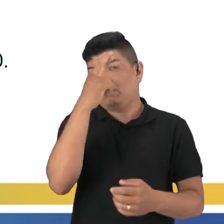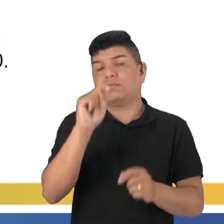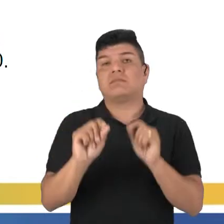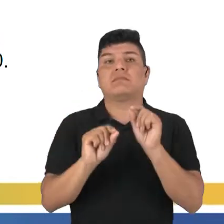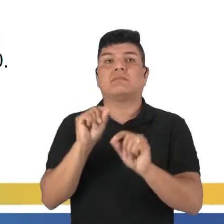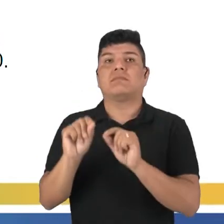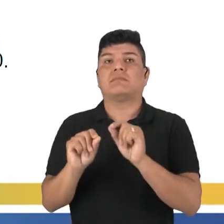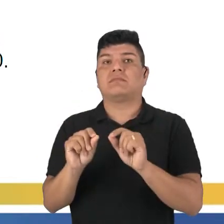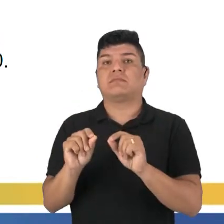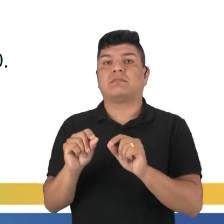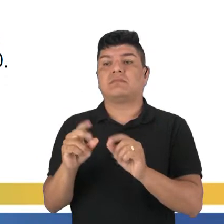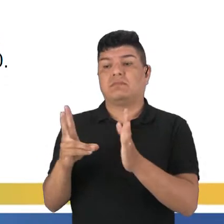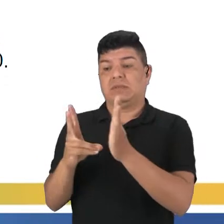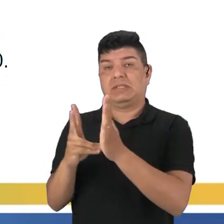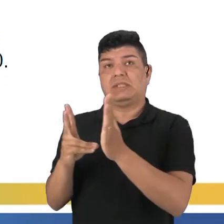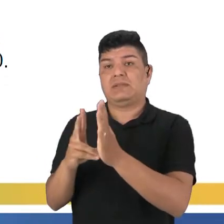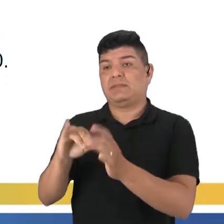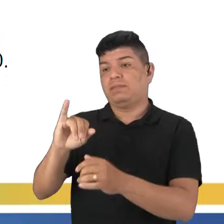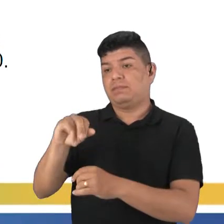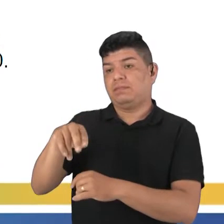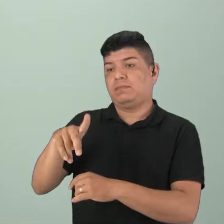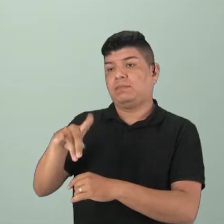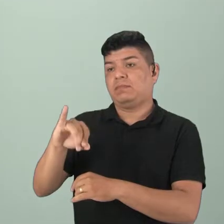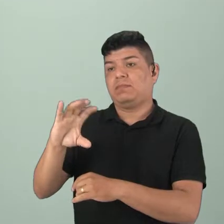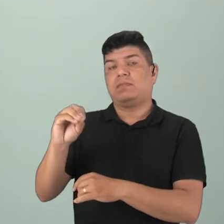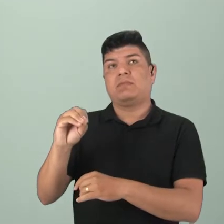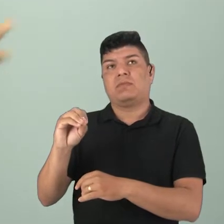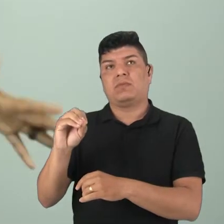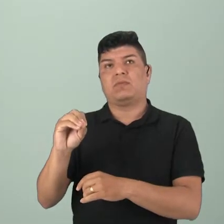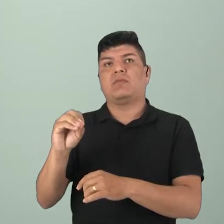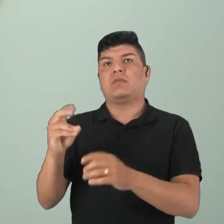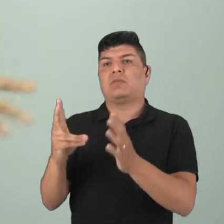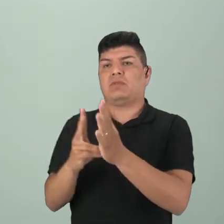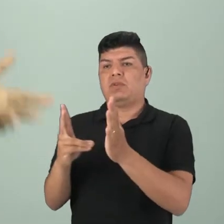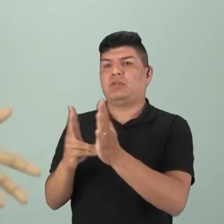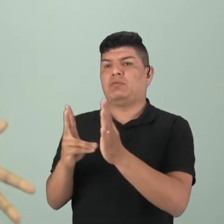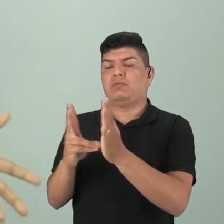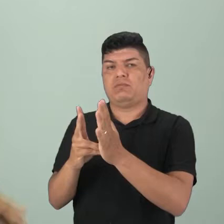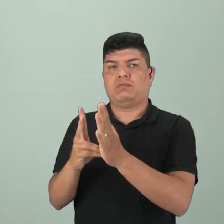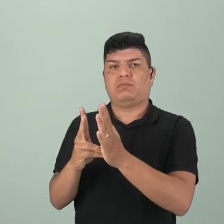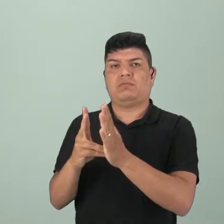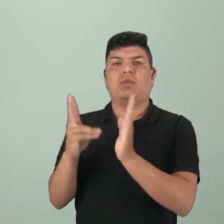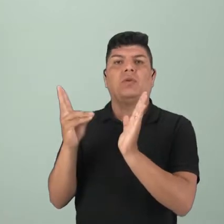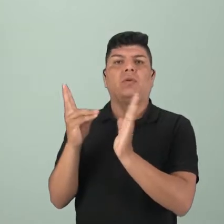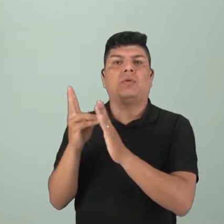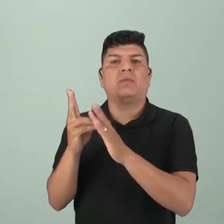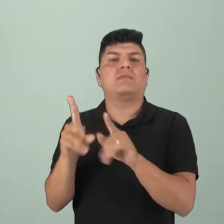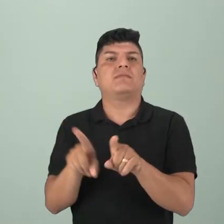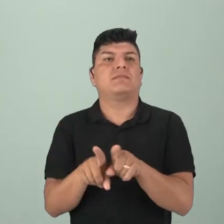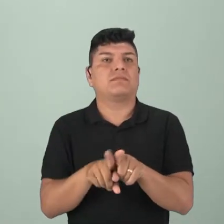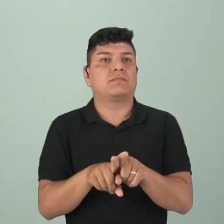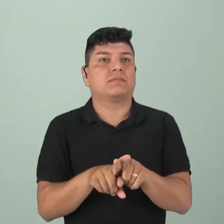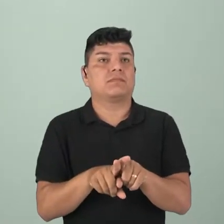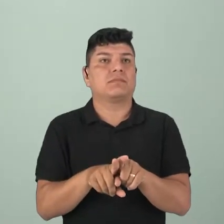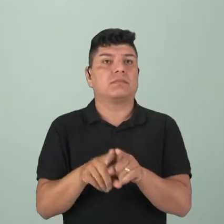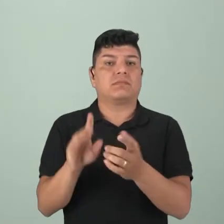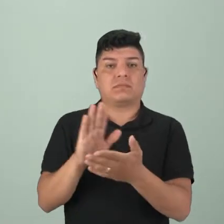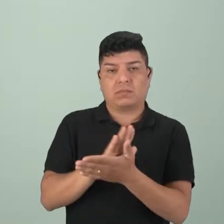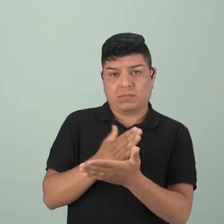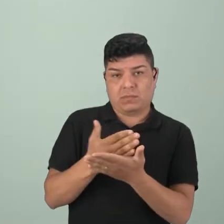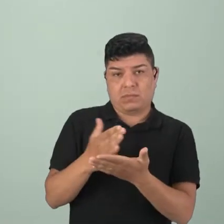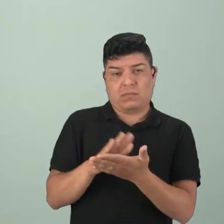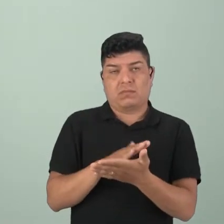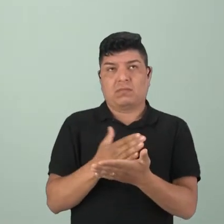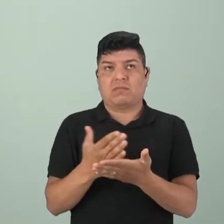que repensar esse termo índio, Porque durante muito tempo índio, E aí ele veio com algumas